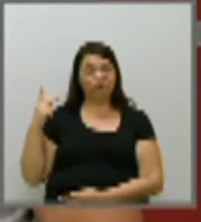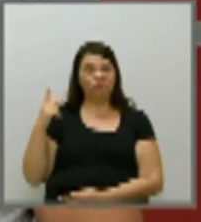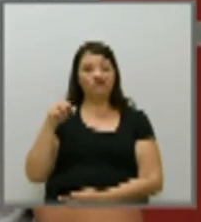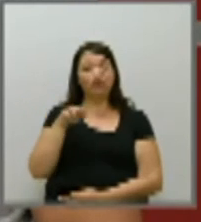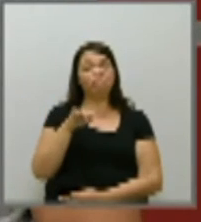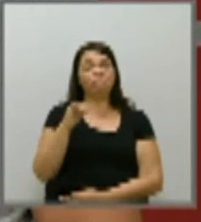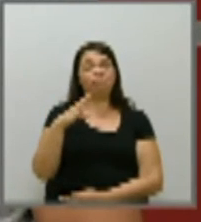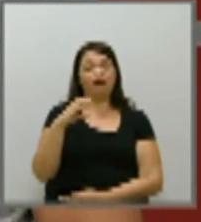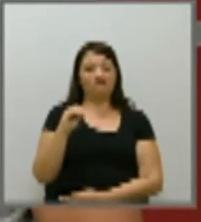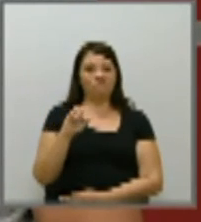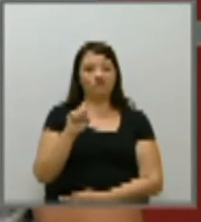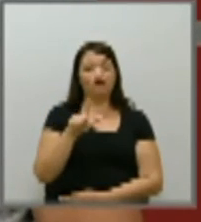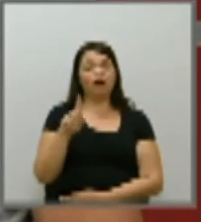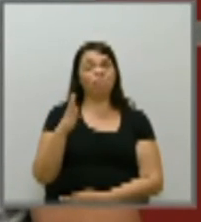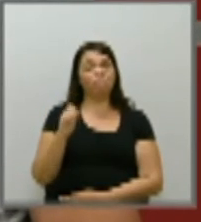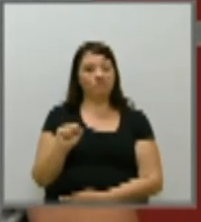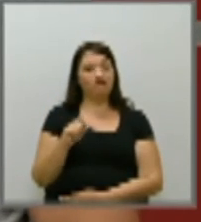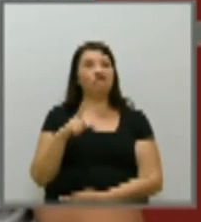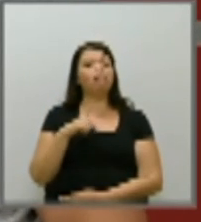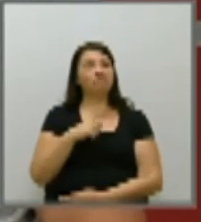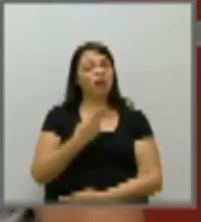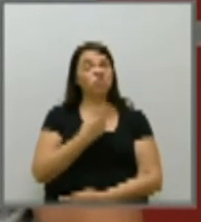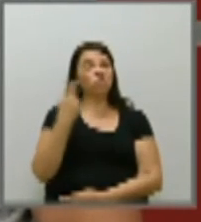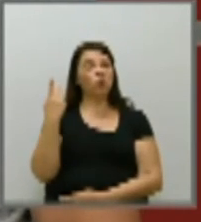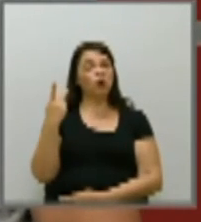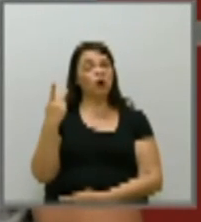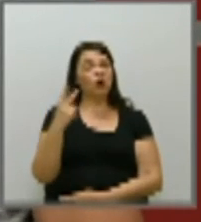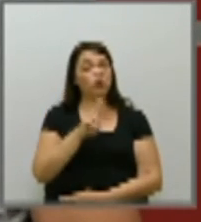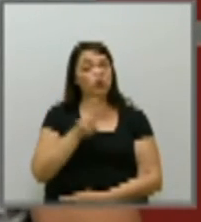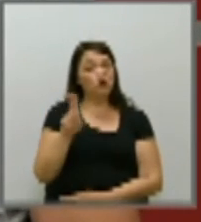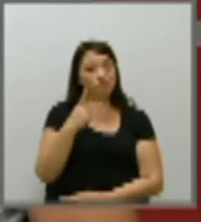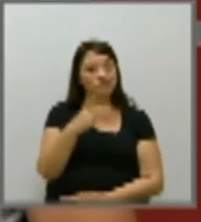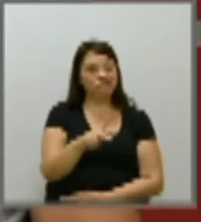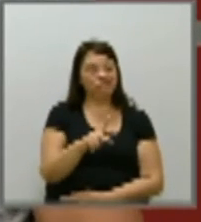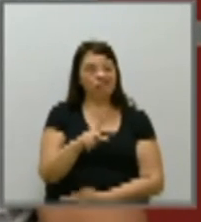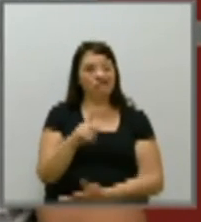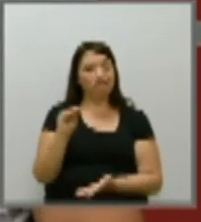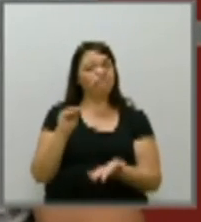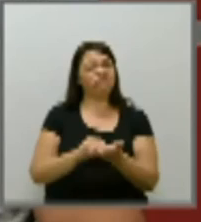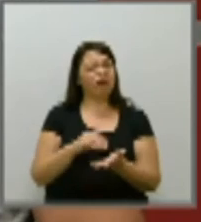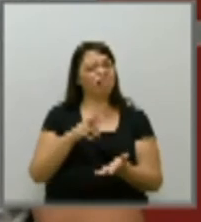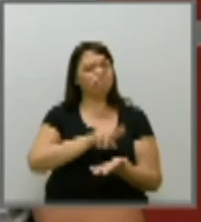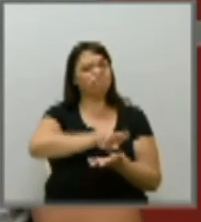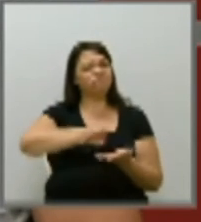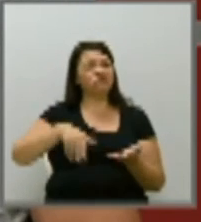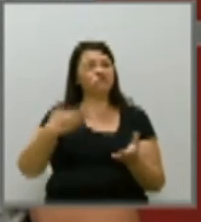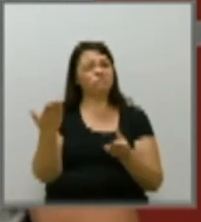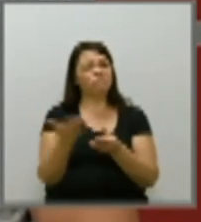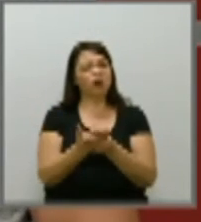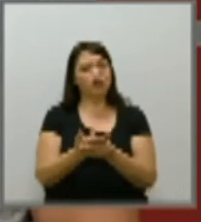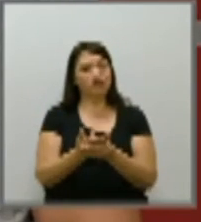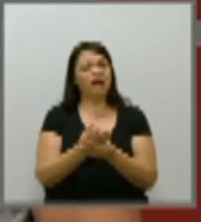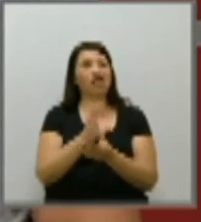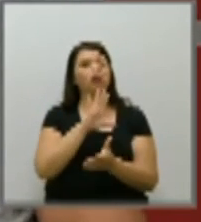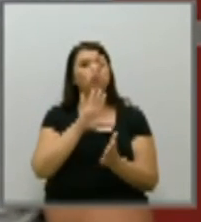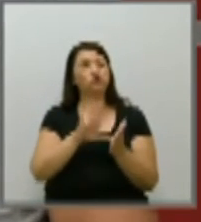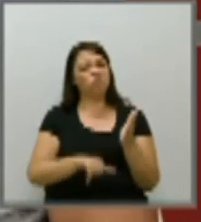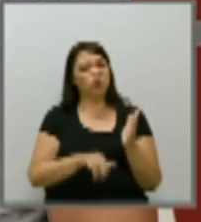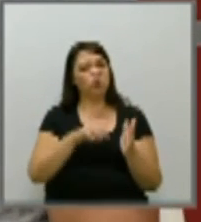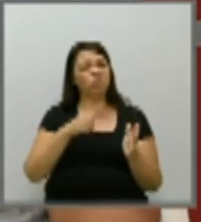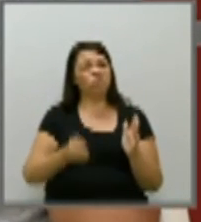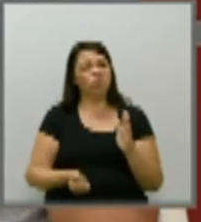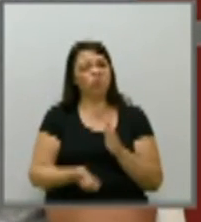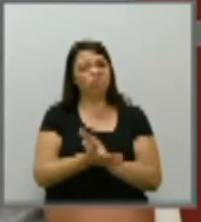aqui, é citado em diversos processos aí, de investigação em relação às corrupções, em relação à questão da Operação